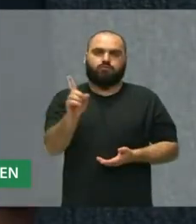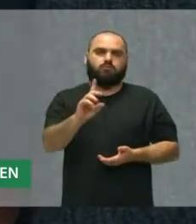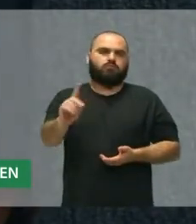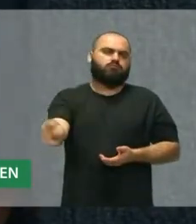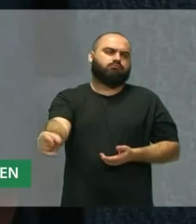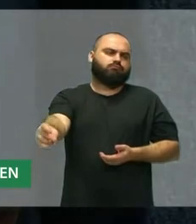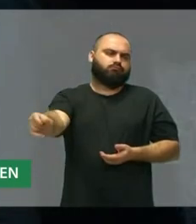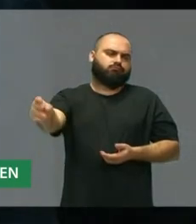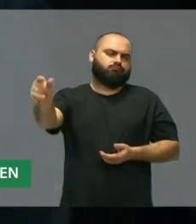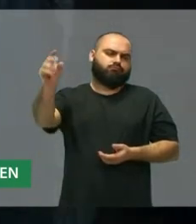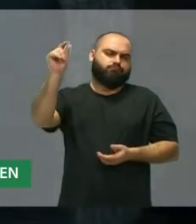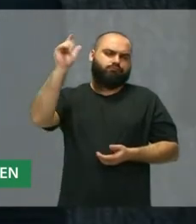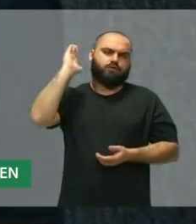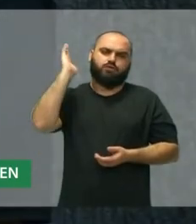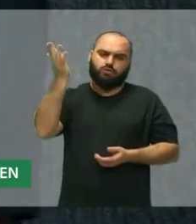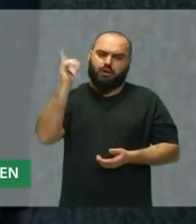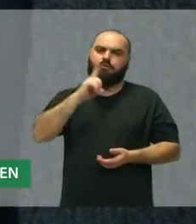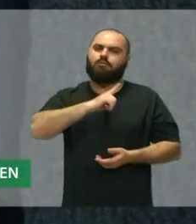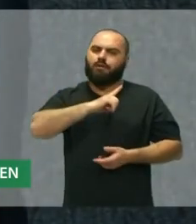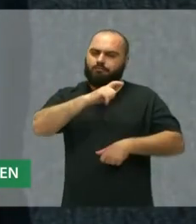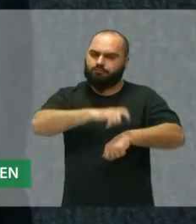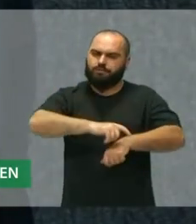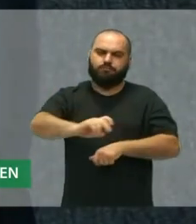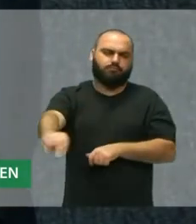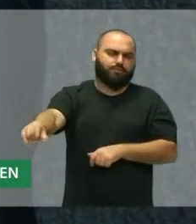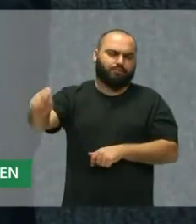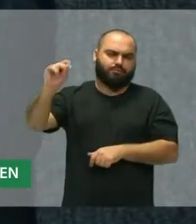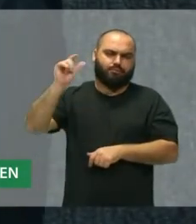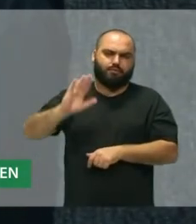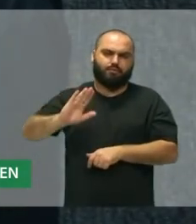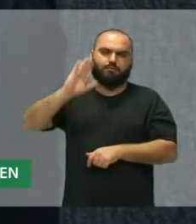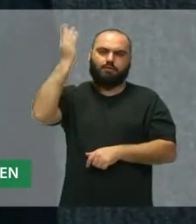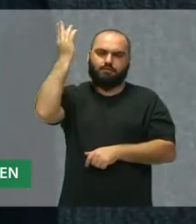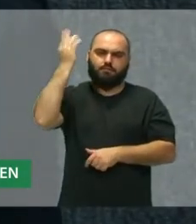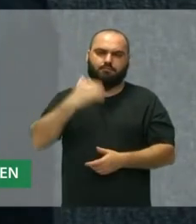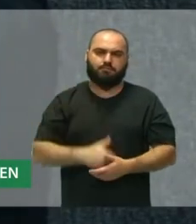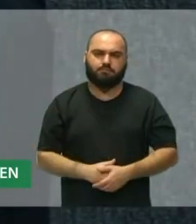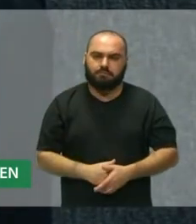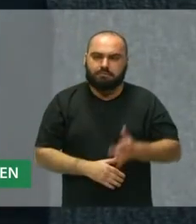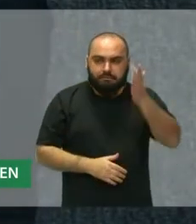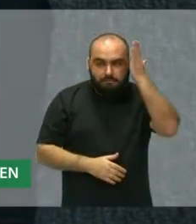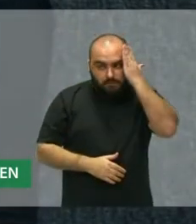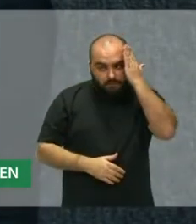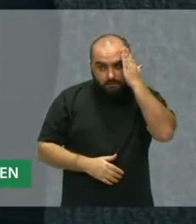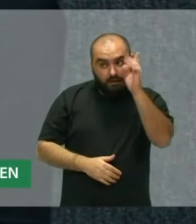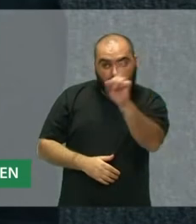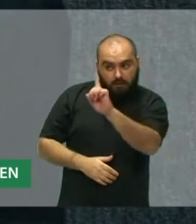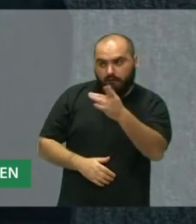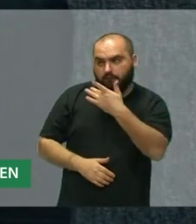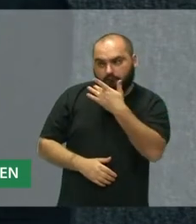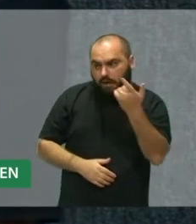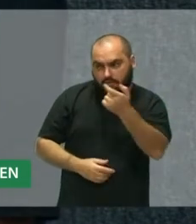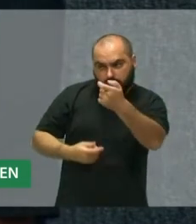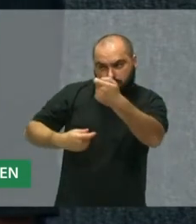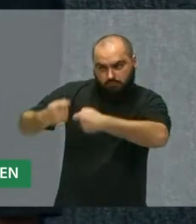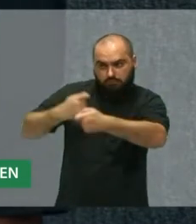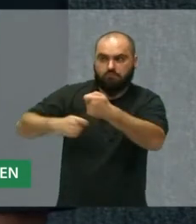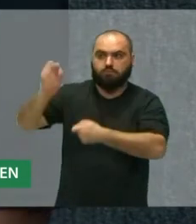anteriormente, né? Já tem um bom tempo que acontece essas coisas. Acredito que não é fácil administrar um hospital.